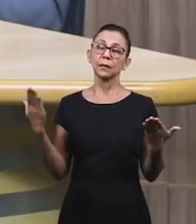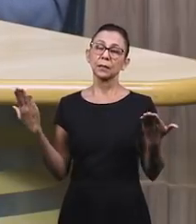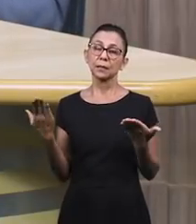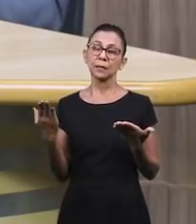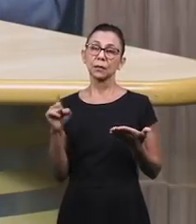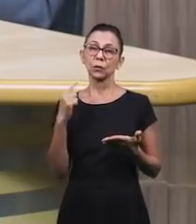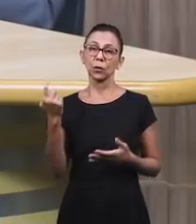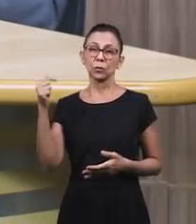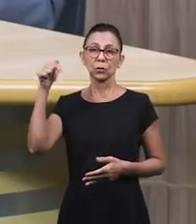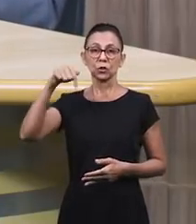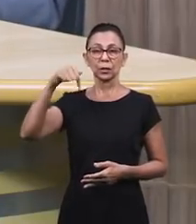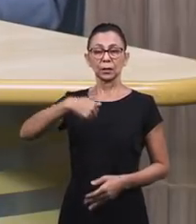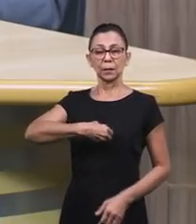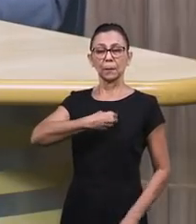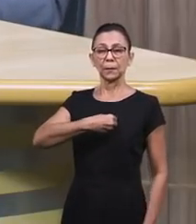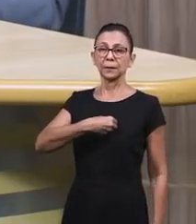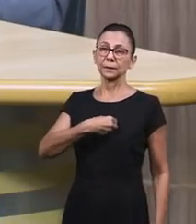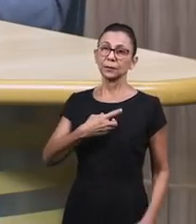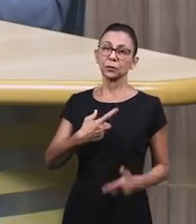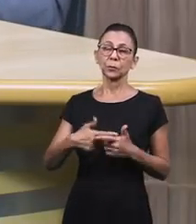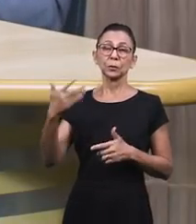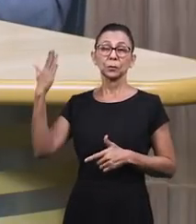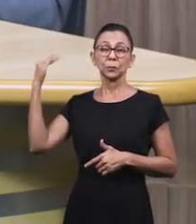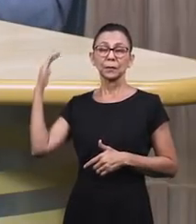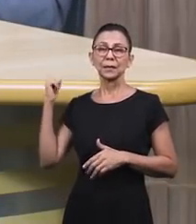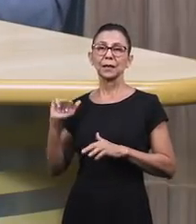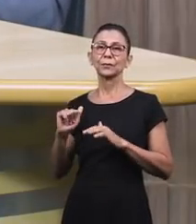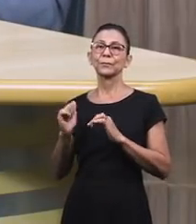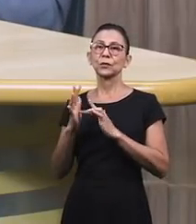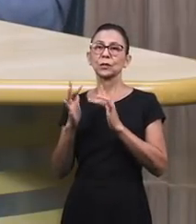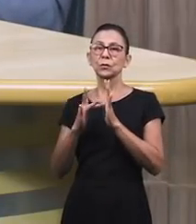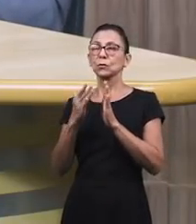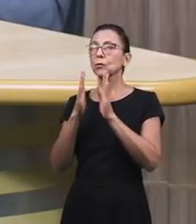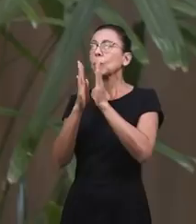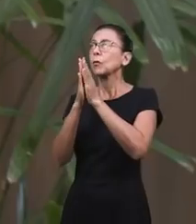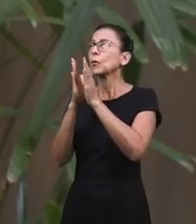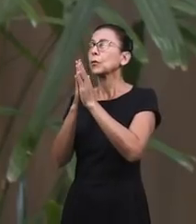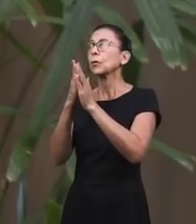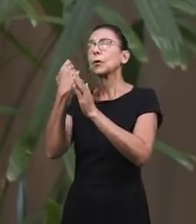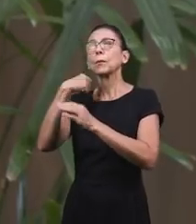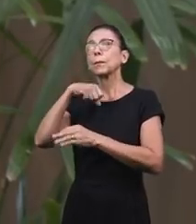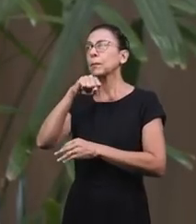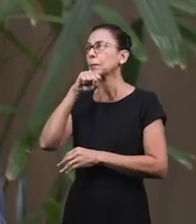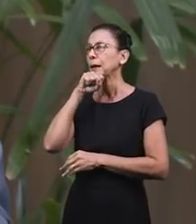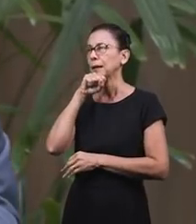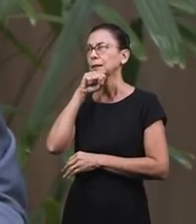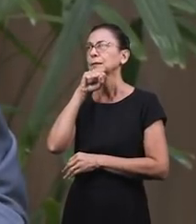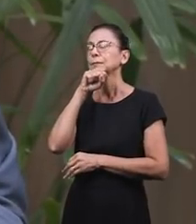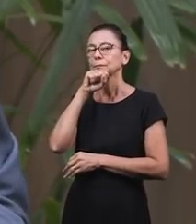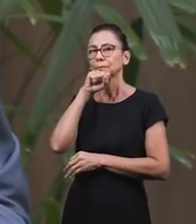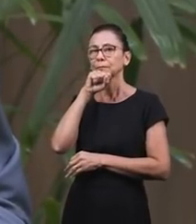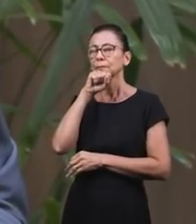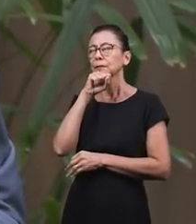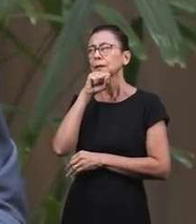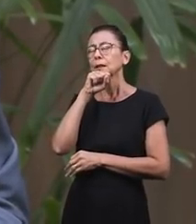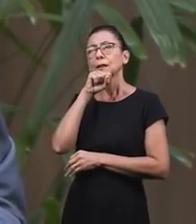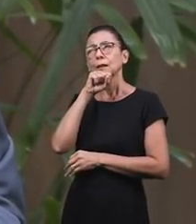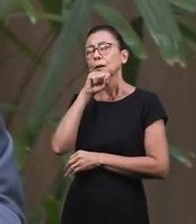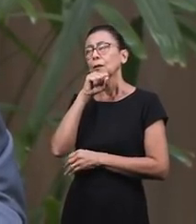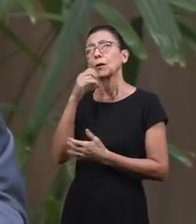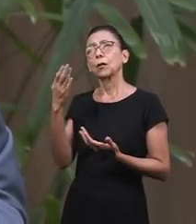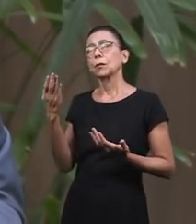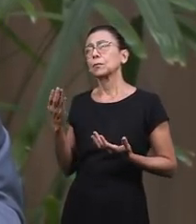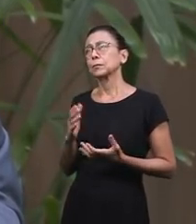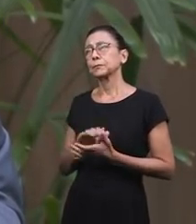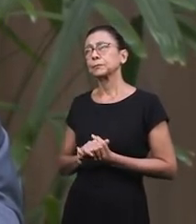naquele momento, que é uma coisa maravilhosa, né? Então, ele é Pai, então ele ora ao Pai, então ele fala ao Pai, Pai diz o seguinte,